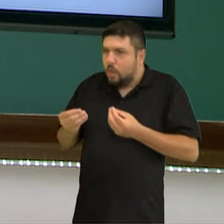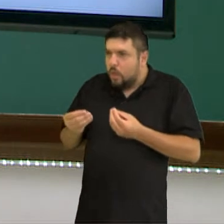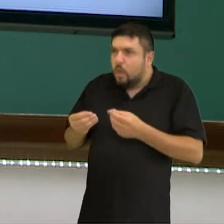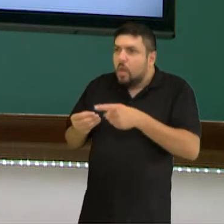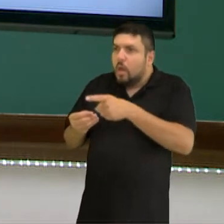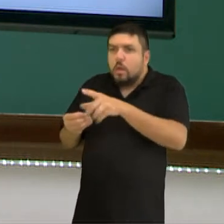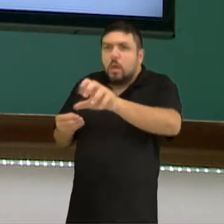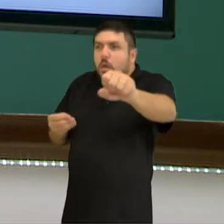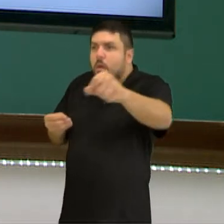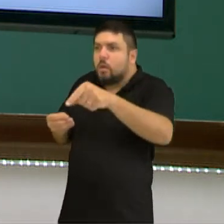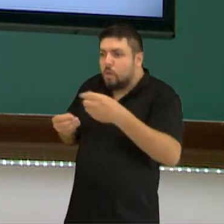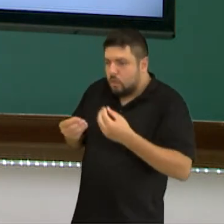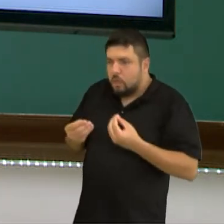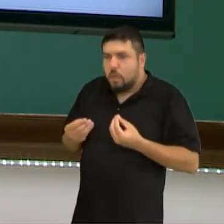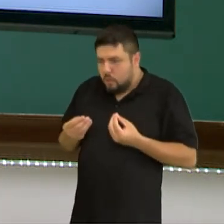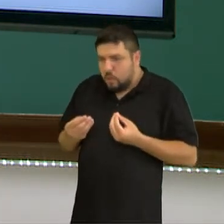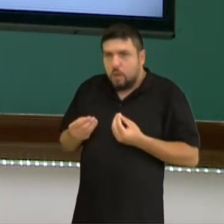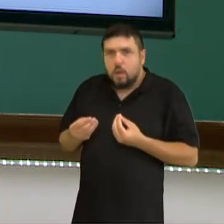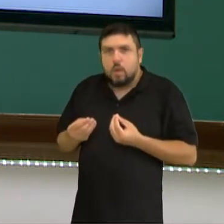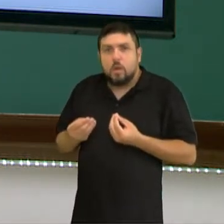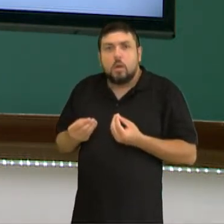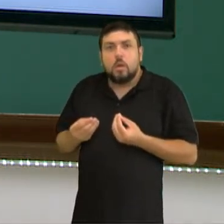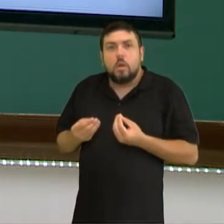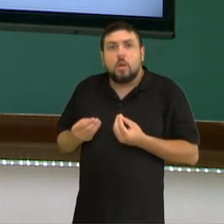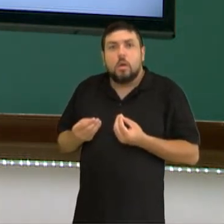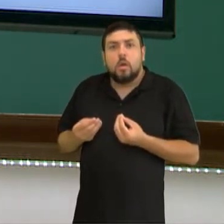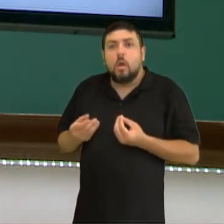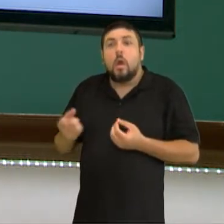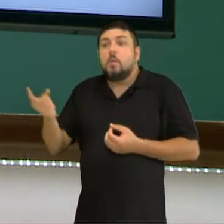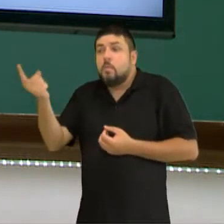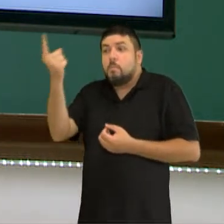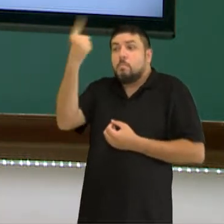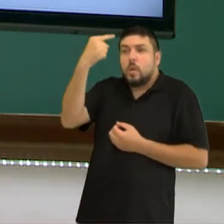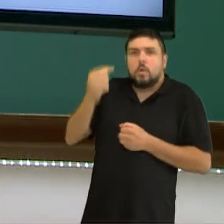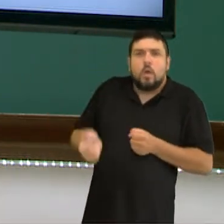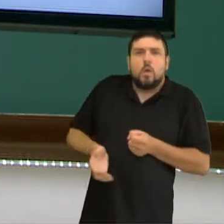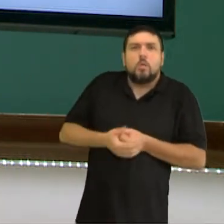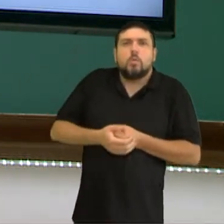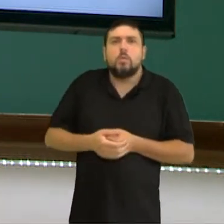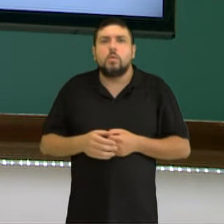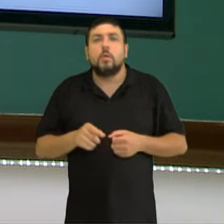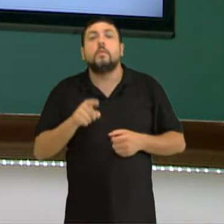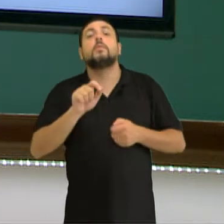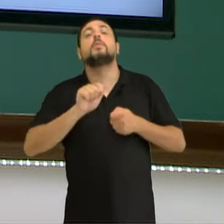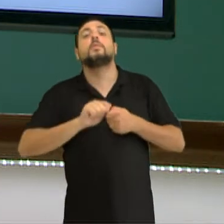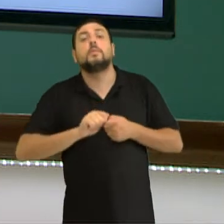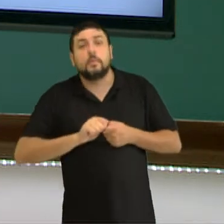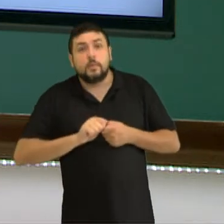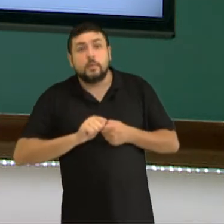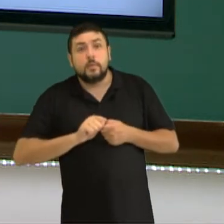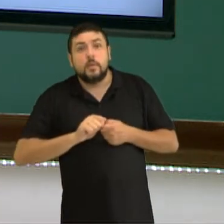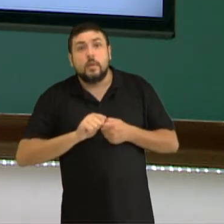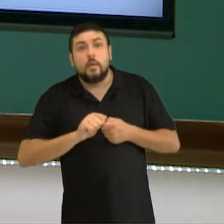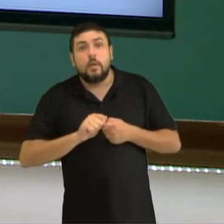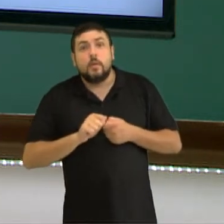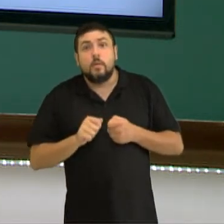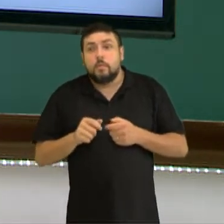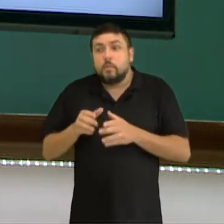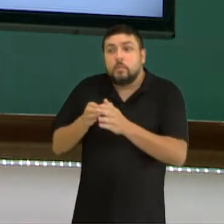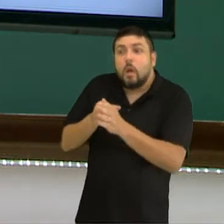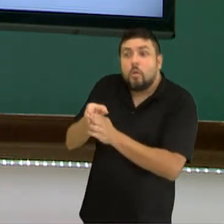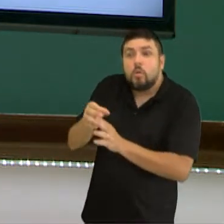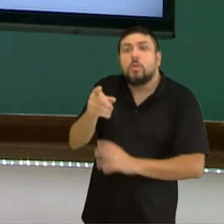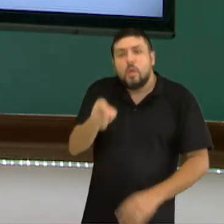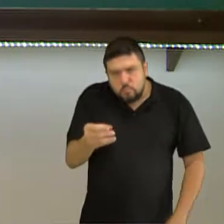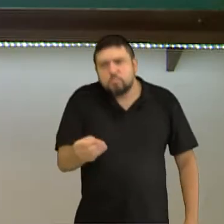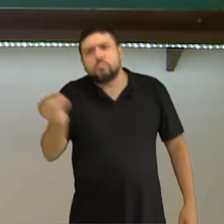outra pessoa? Você alerta a pessoa que tomou esse objeto dizendo que você não vai fazer isso e que ela deve devolver o objeto?